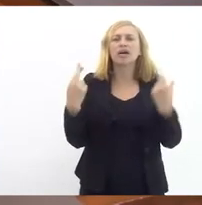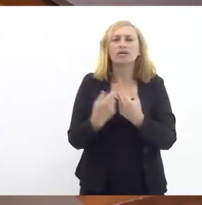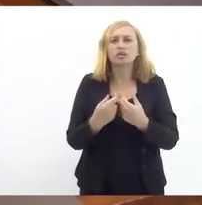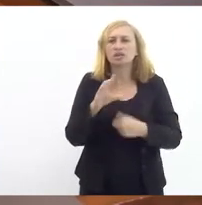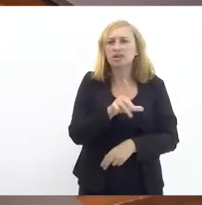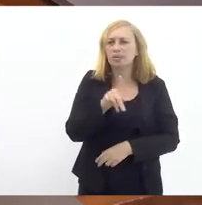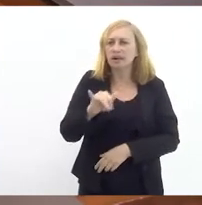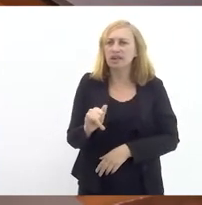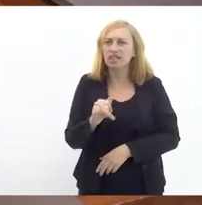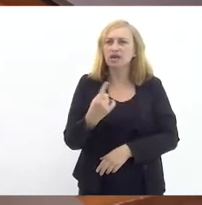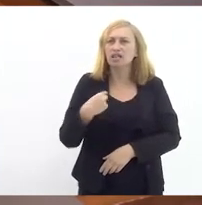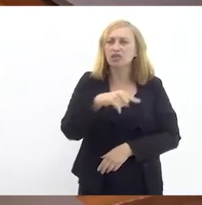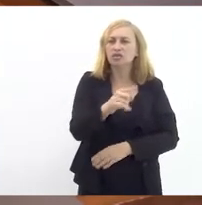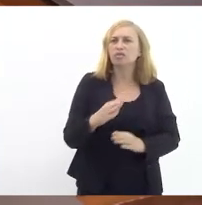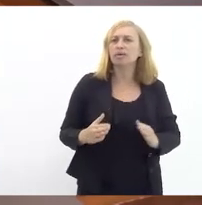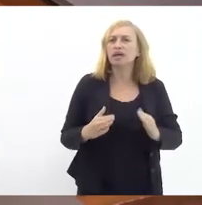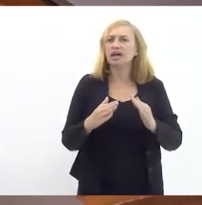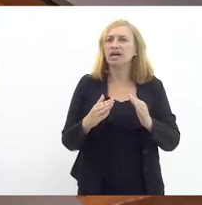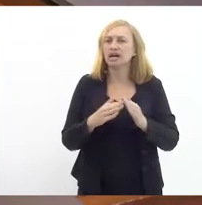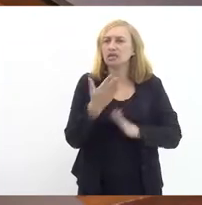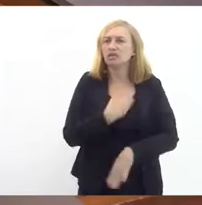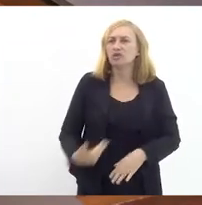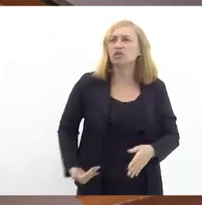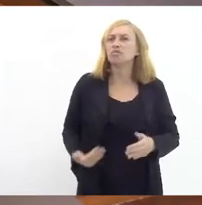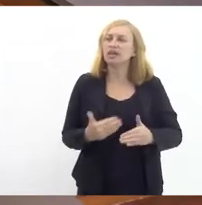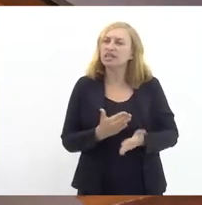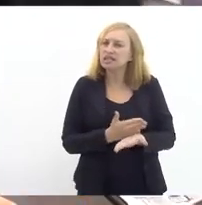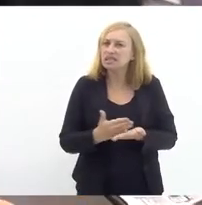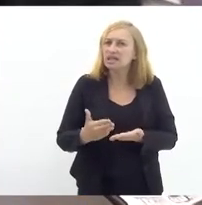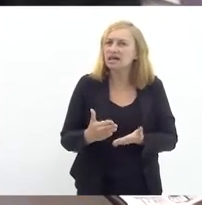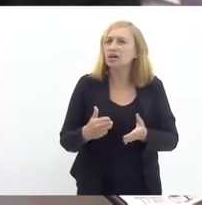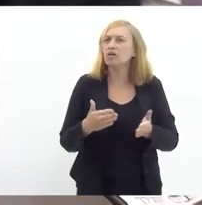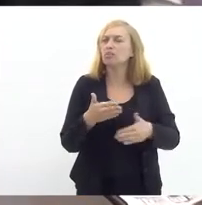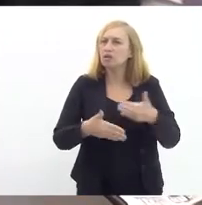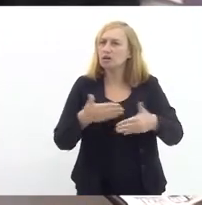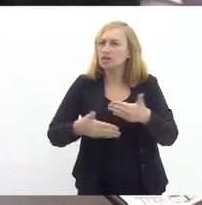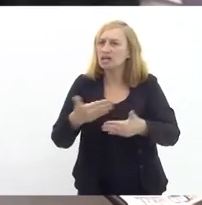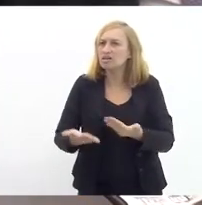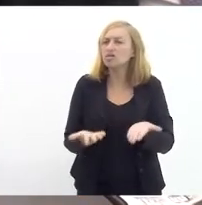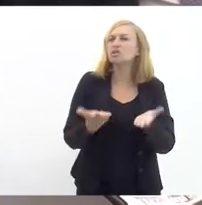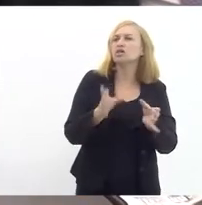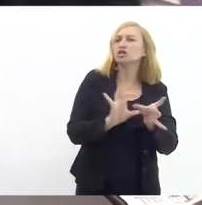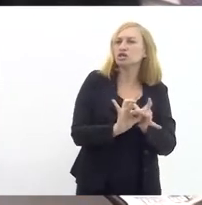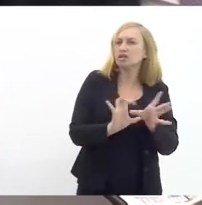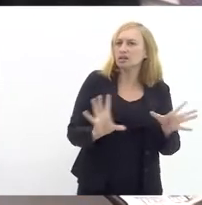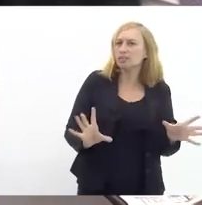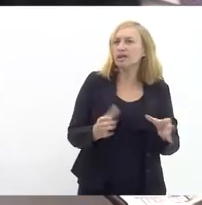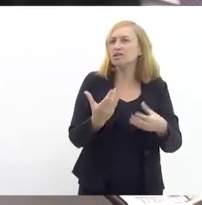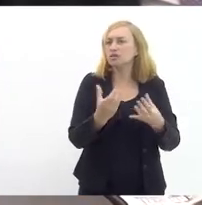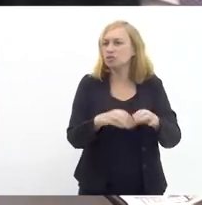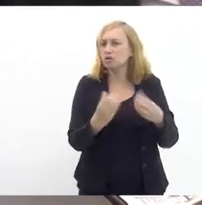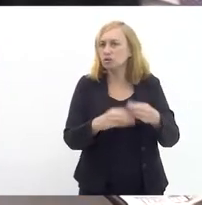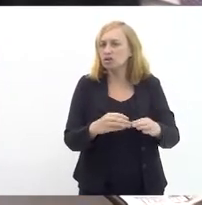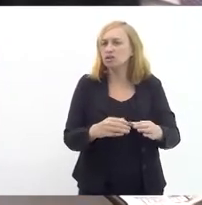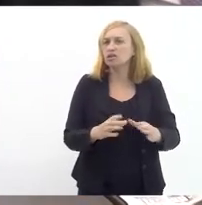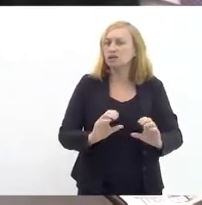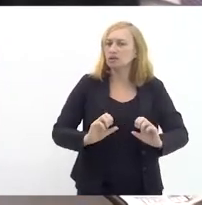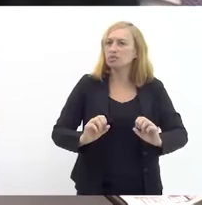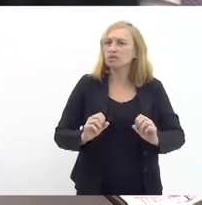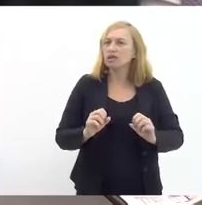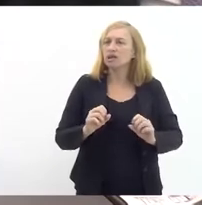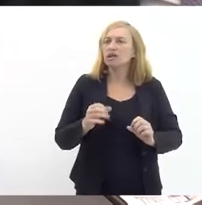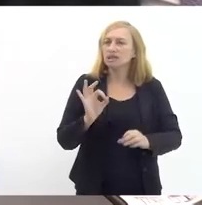CPI e fui para a Casa Civil para a gente já iniciar o processo de autorização. E a gente está bem otimista de que vai